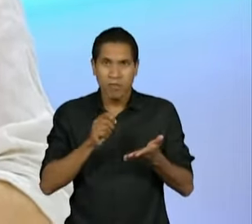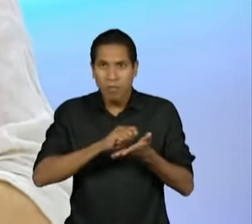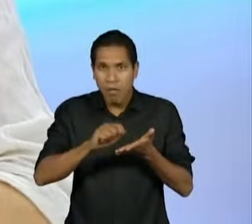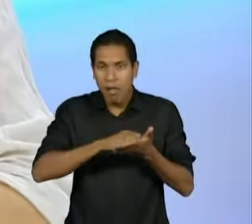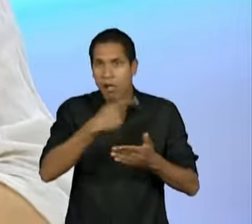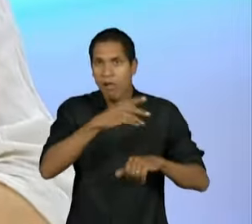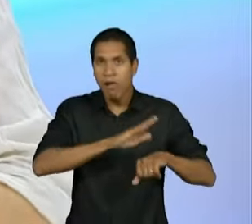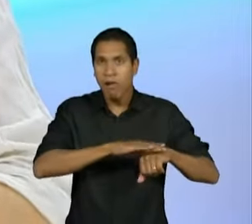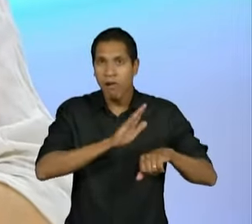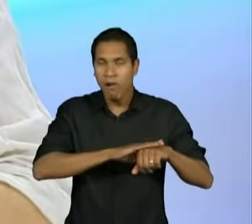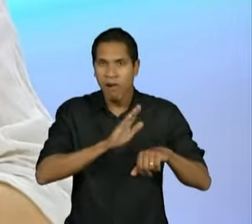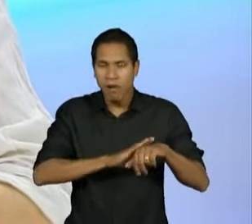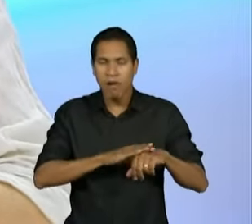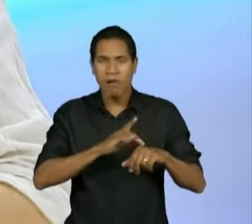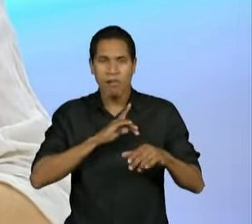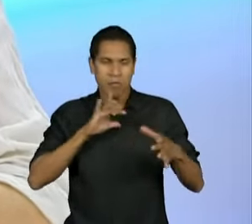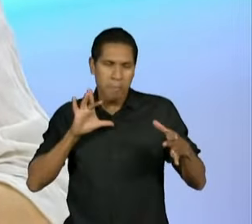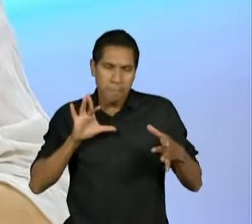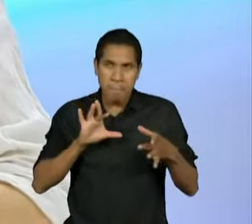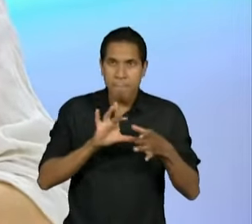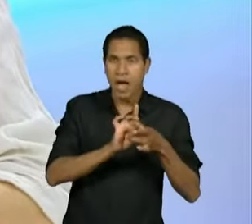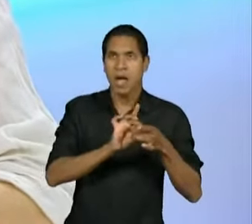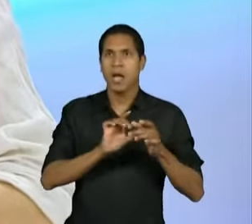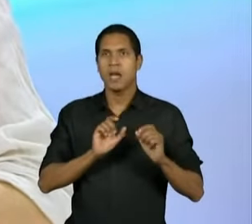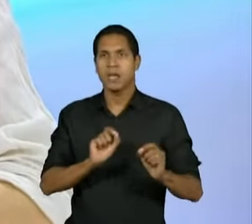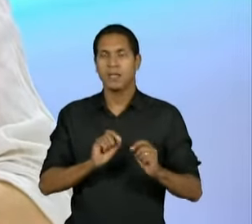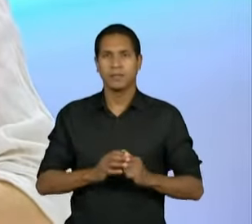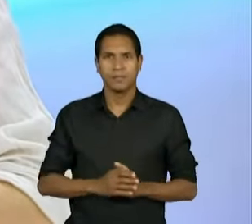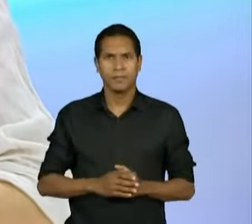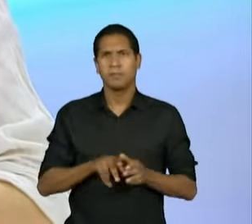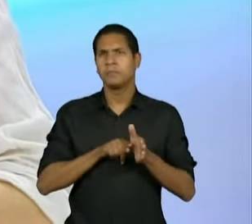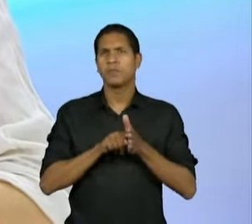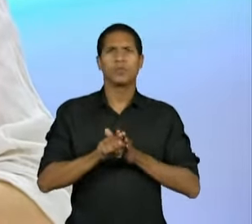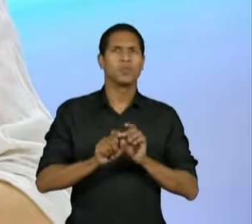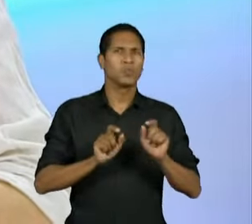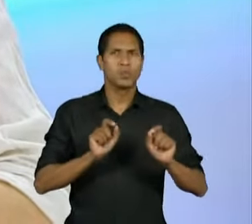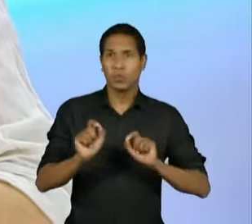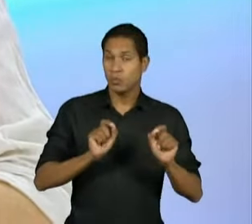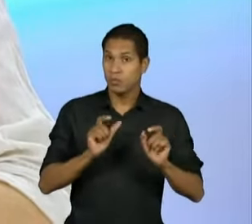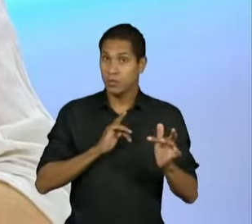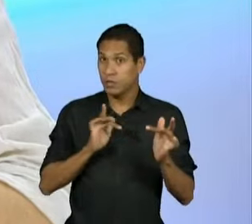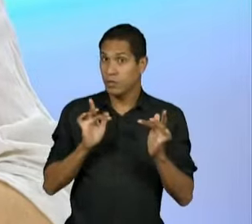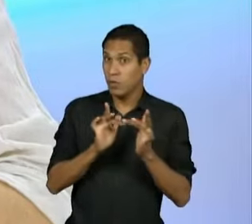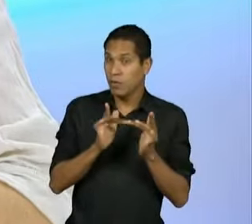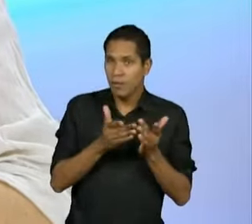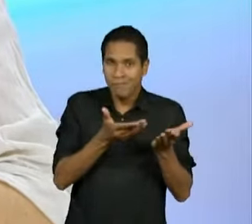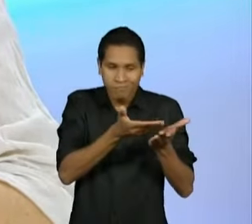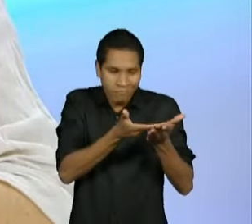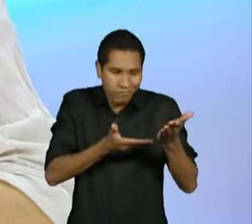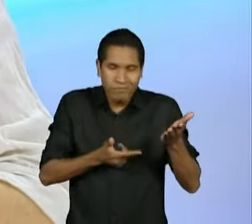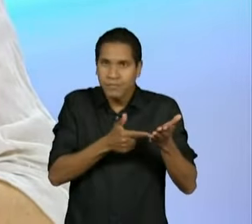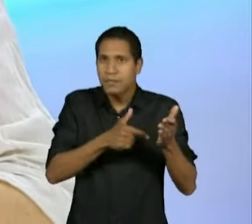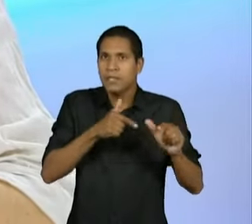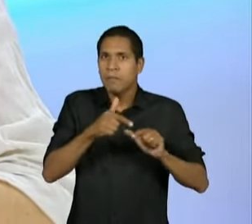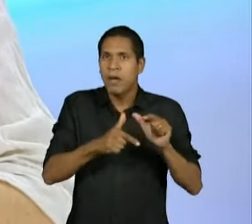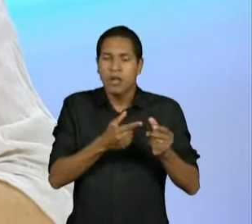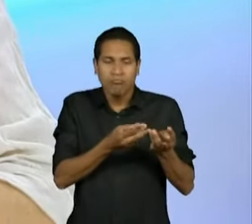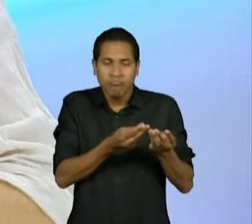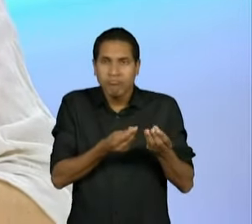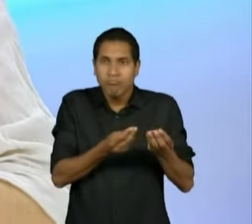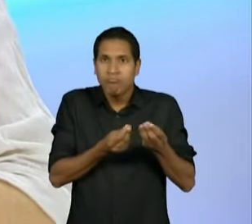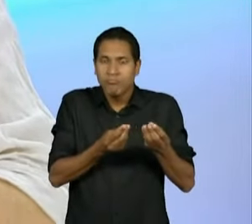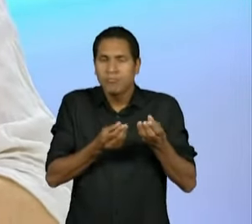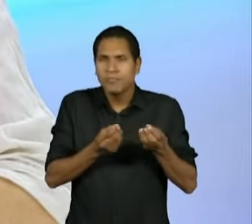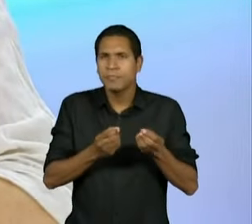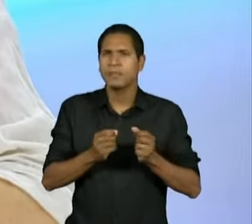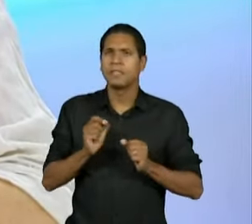Algo que os leitores não costumam ter acesso. Eu queria perguntar para você o que foi ter contato com esse trabalho e também perguntar um pouco a